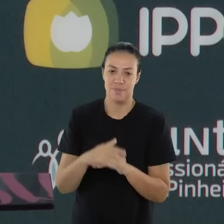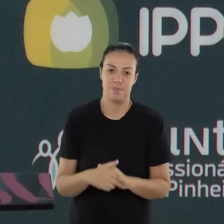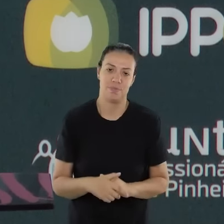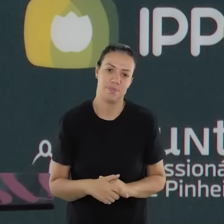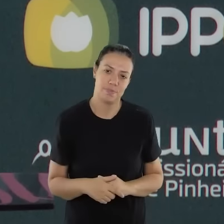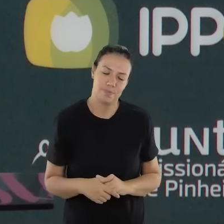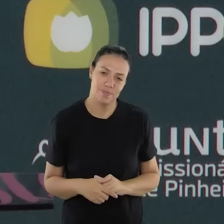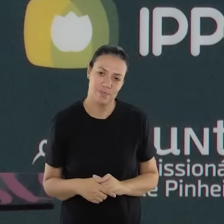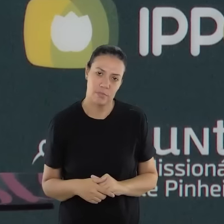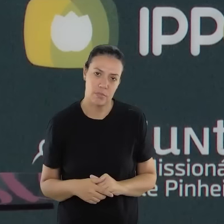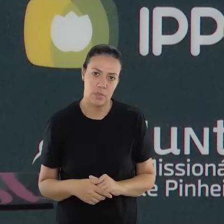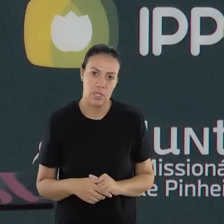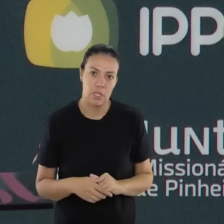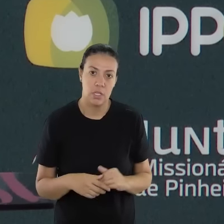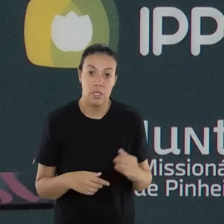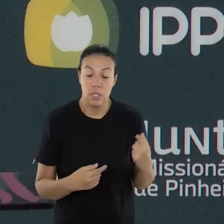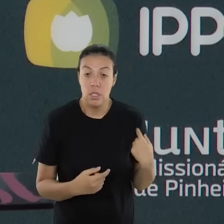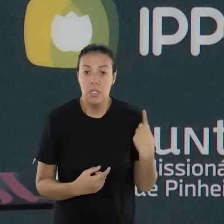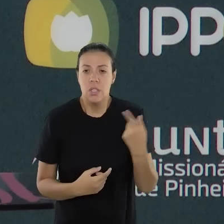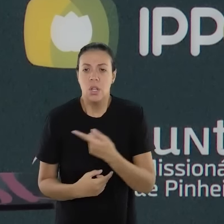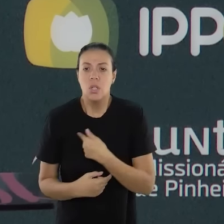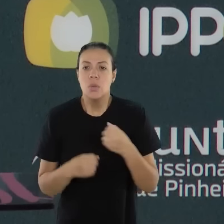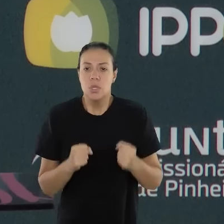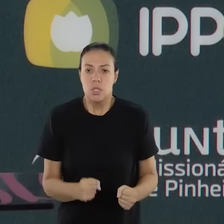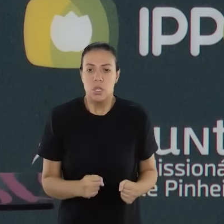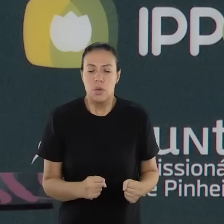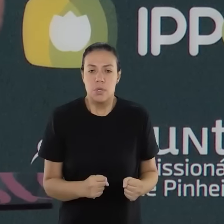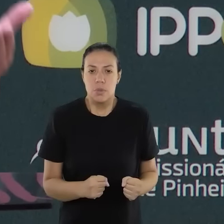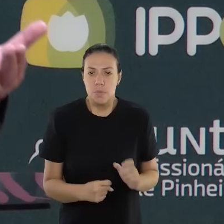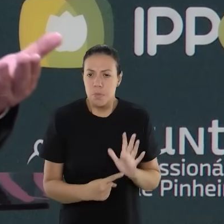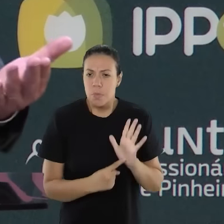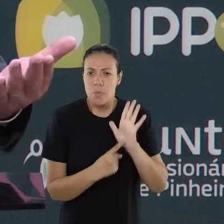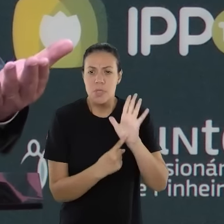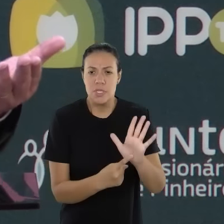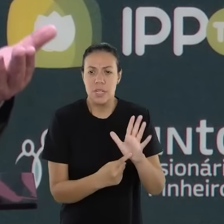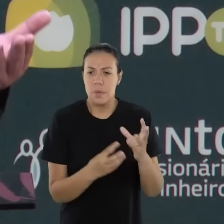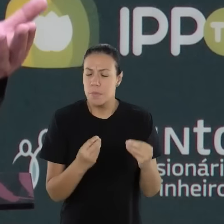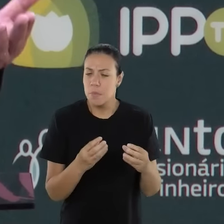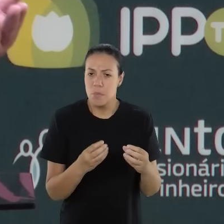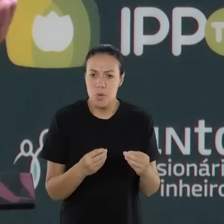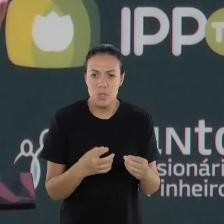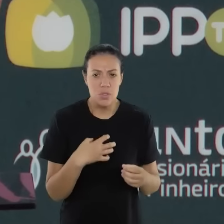E a gente poderia citar outros títulos que a Bíblia usa, mas